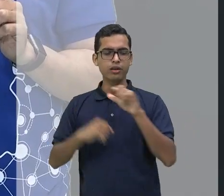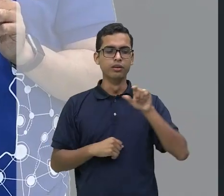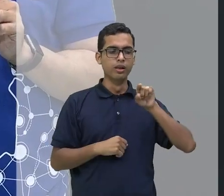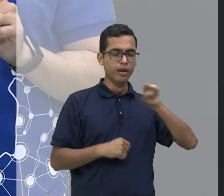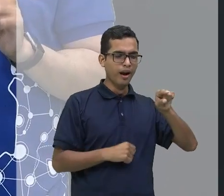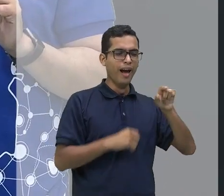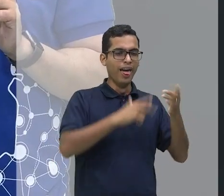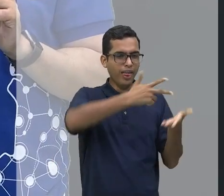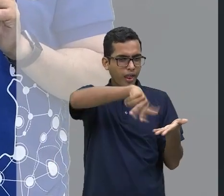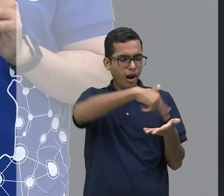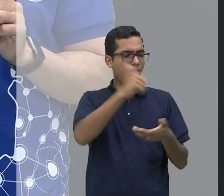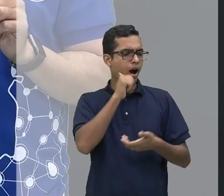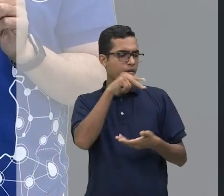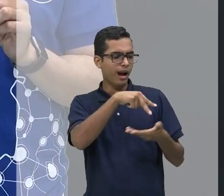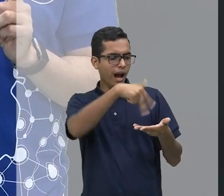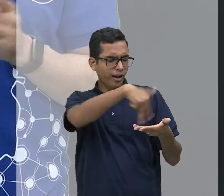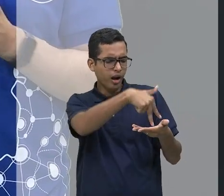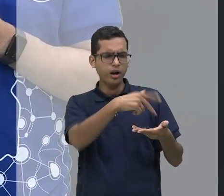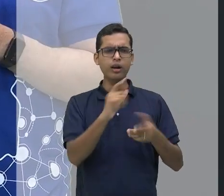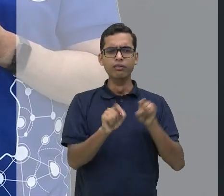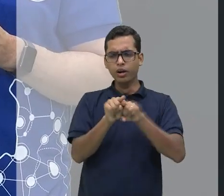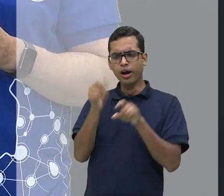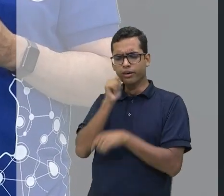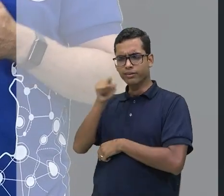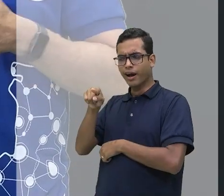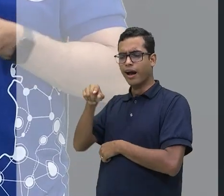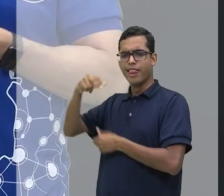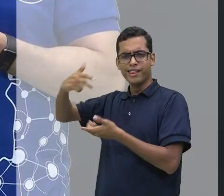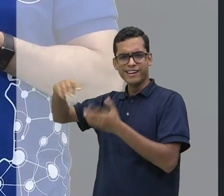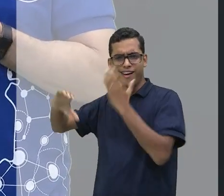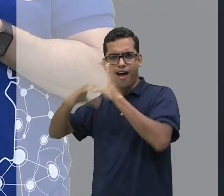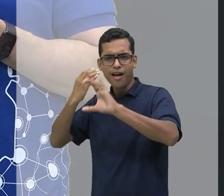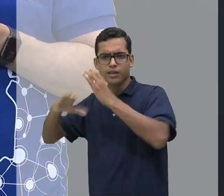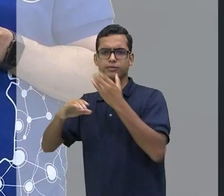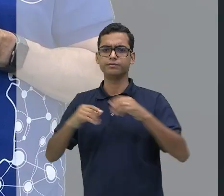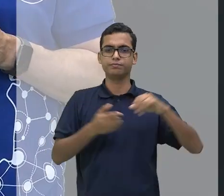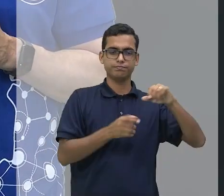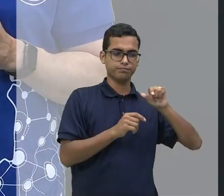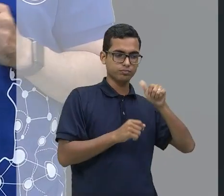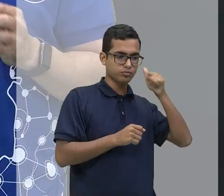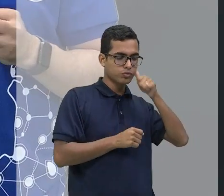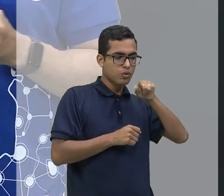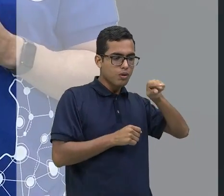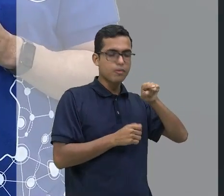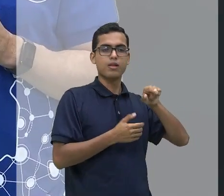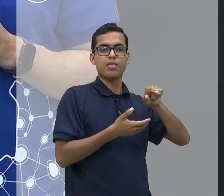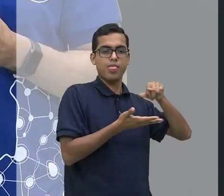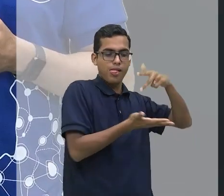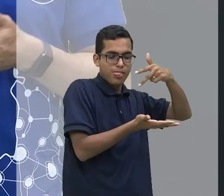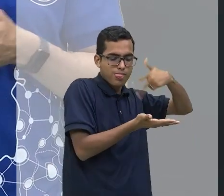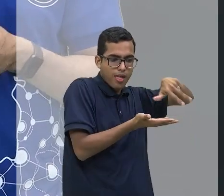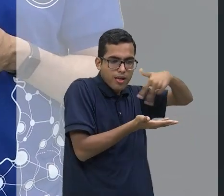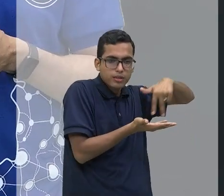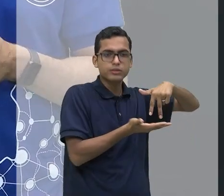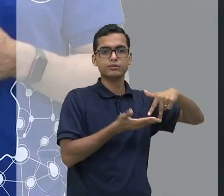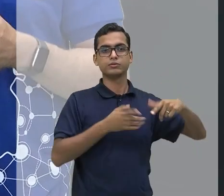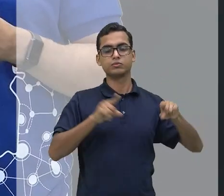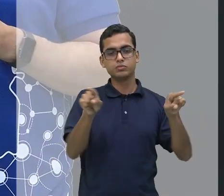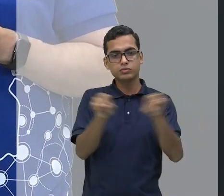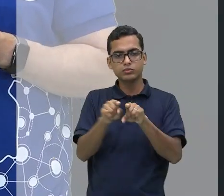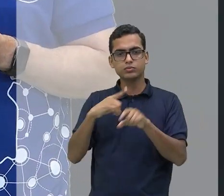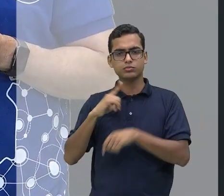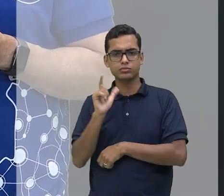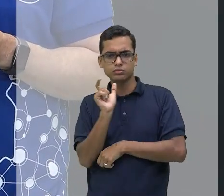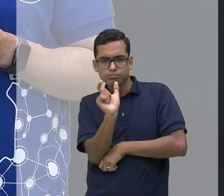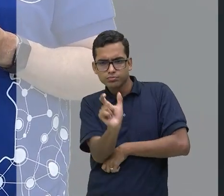essas duas frases separadas, eu vou repetir o sujeito, né? Então, ao repetir, eu vou empobrecer a minha fala,